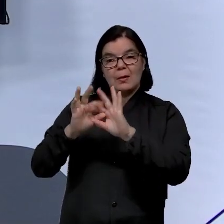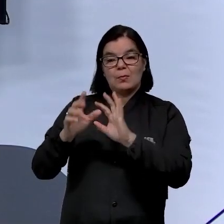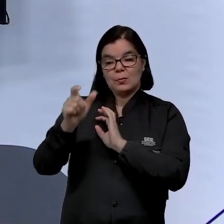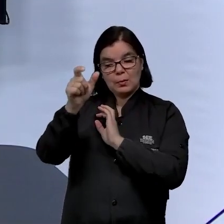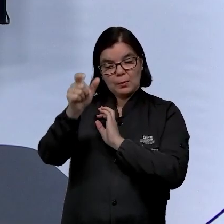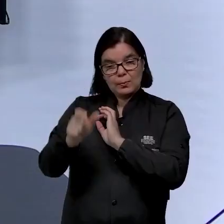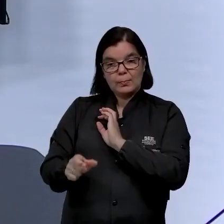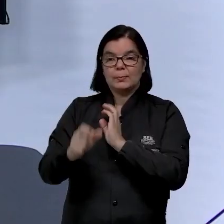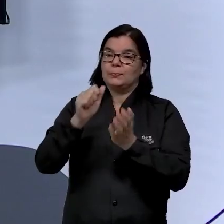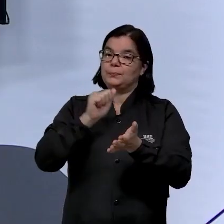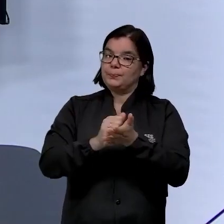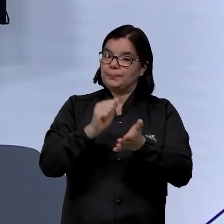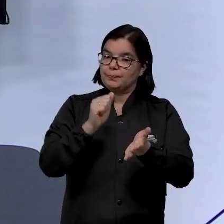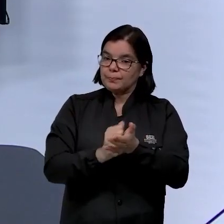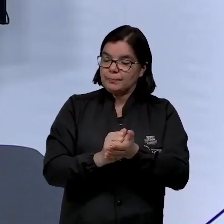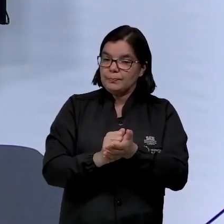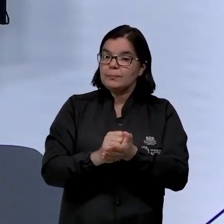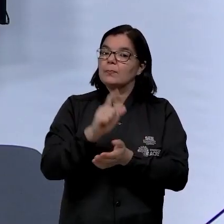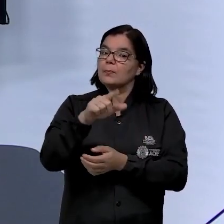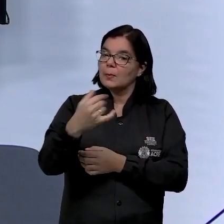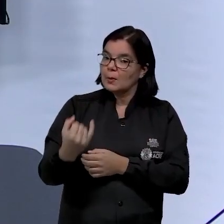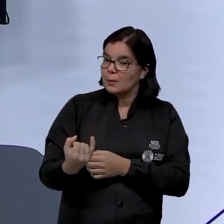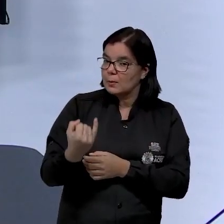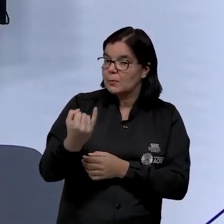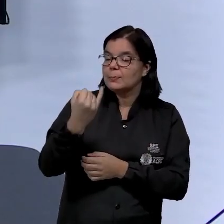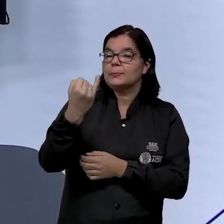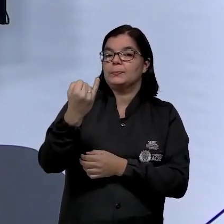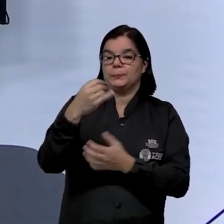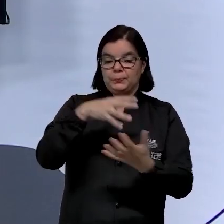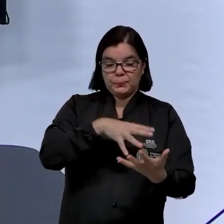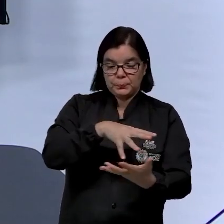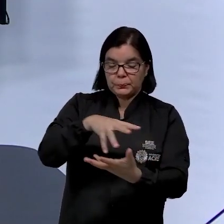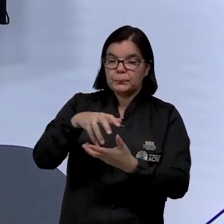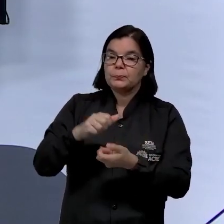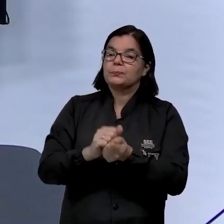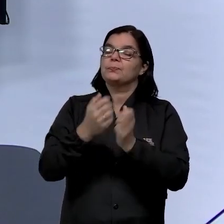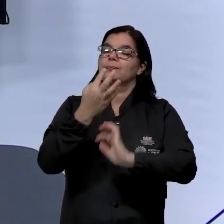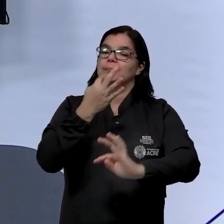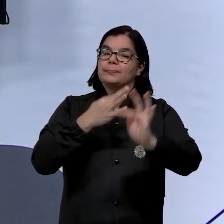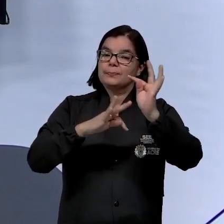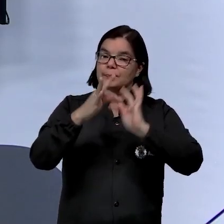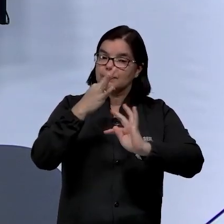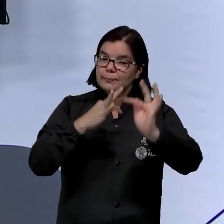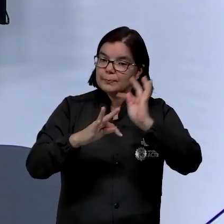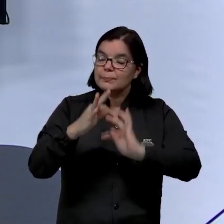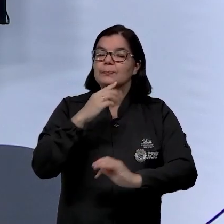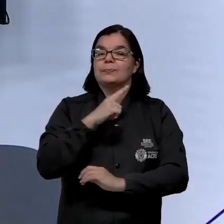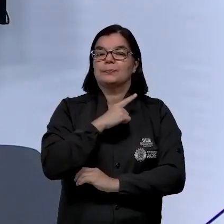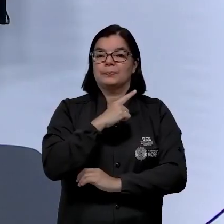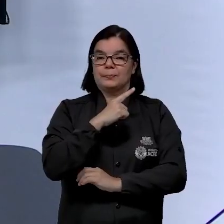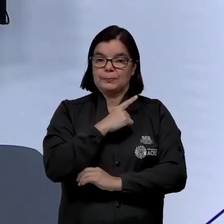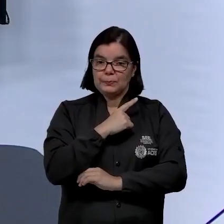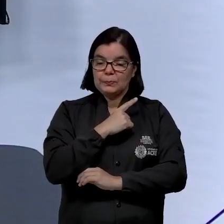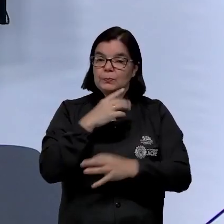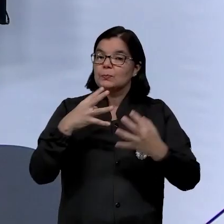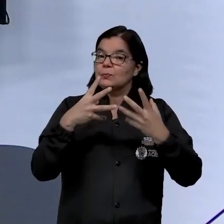crédito ao autor. E é muito importante nesse mundo tecnológico que a gente vive hoje, onde tudo vai parar